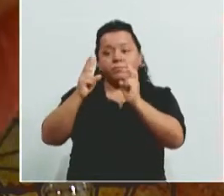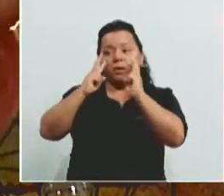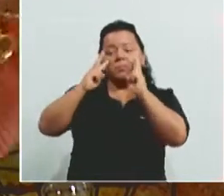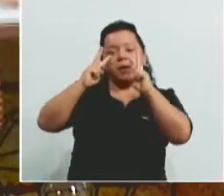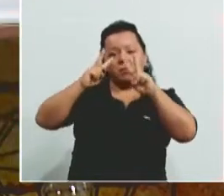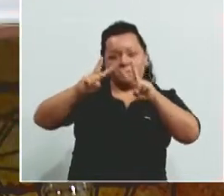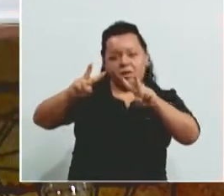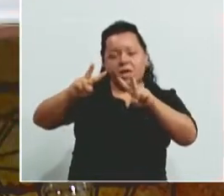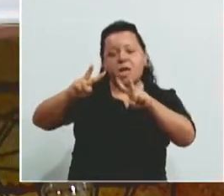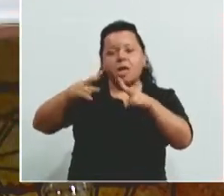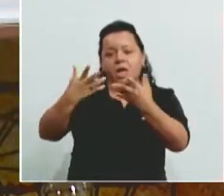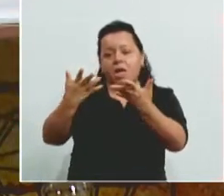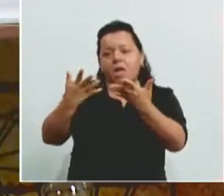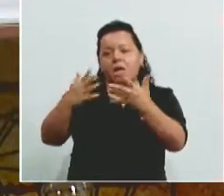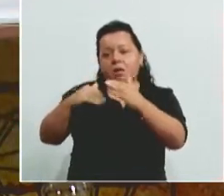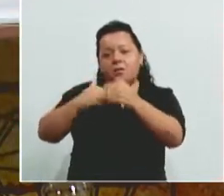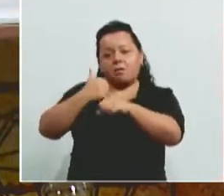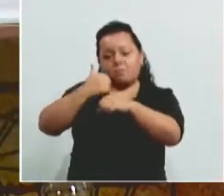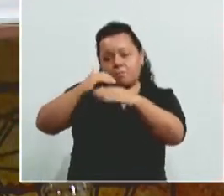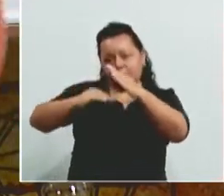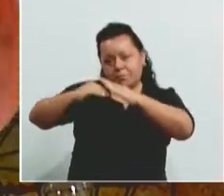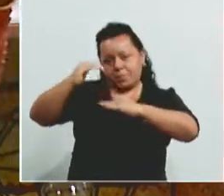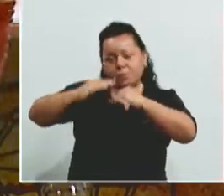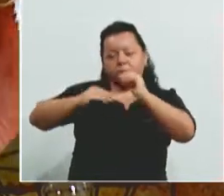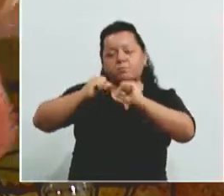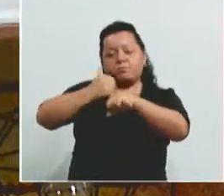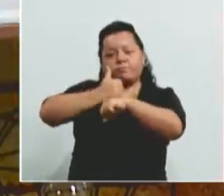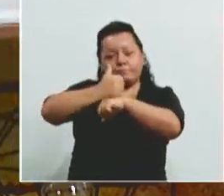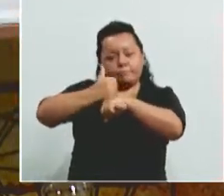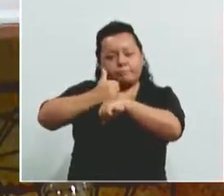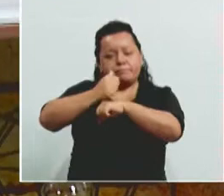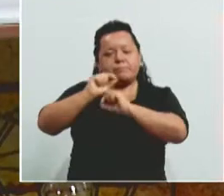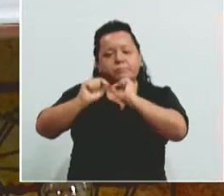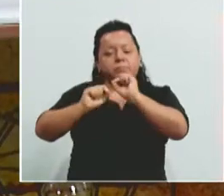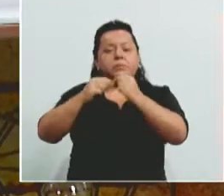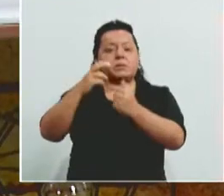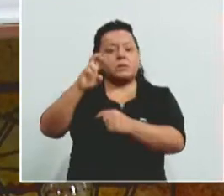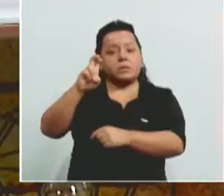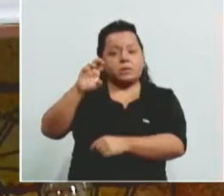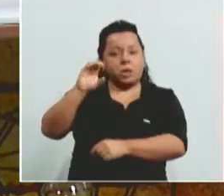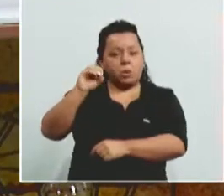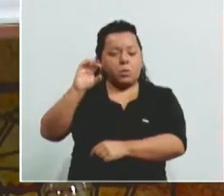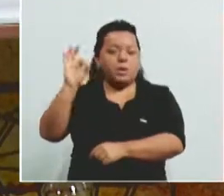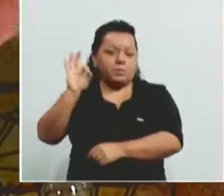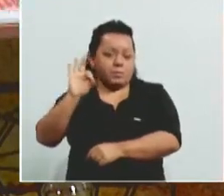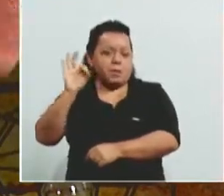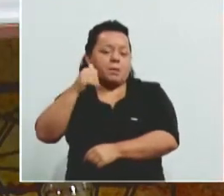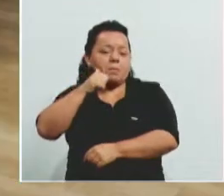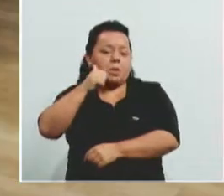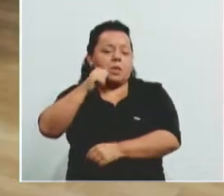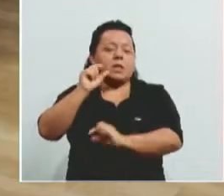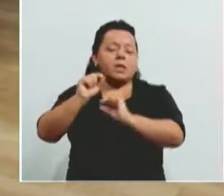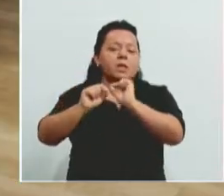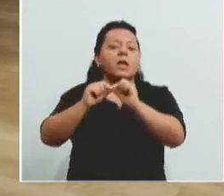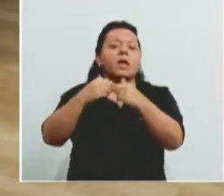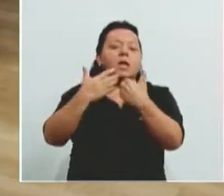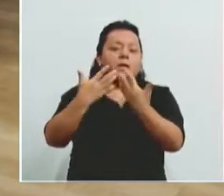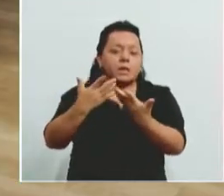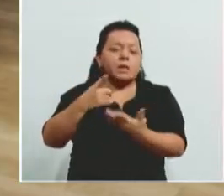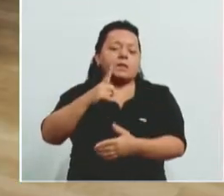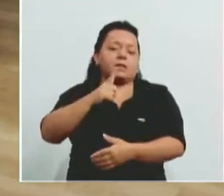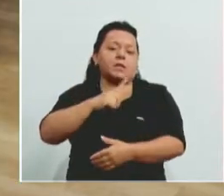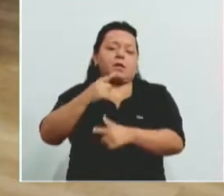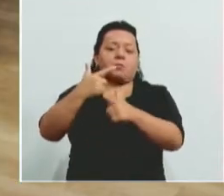até o menor, porque só 50% das mulheres que têm endometriose vai ter infertilidade, 50%. É muito, mas